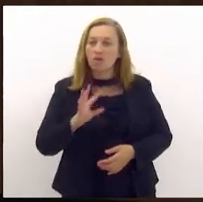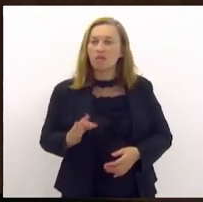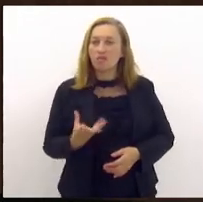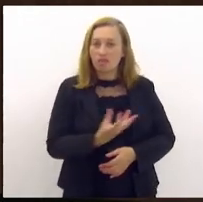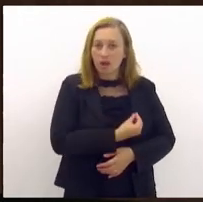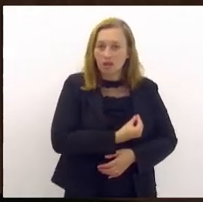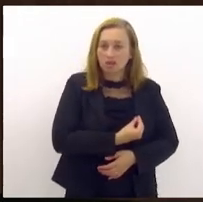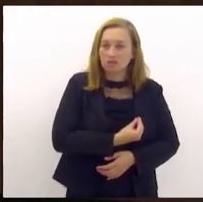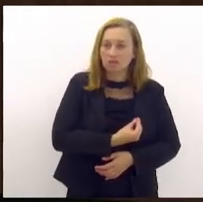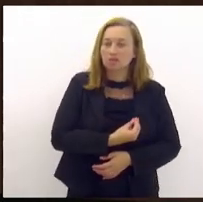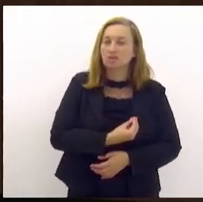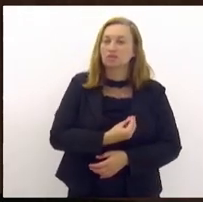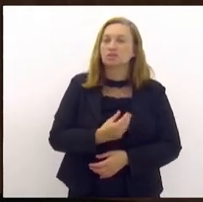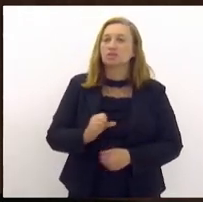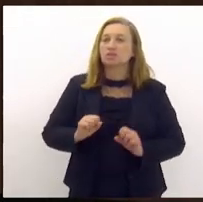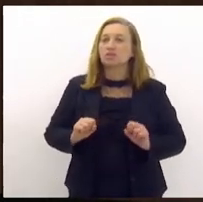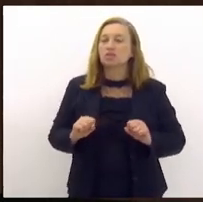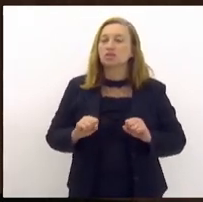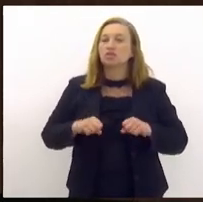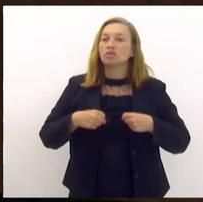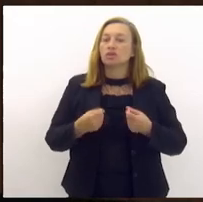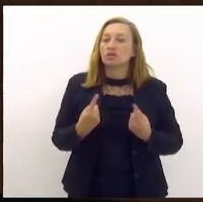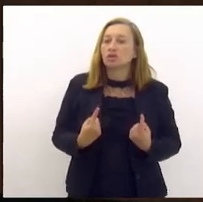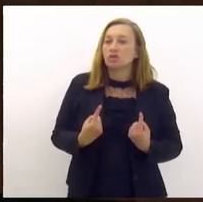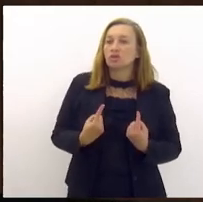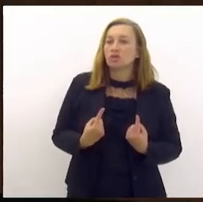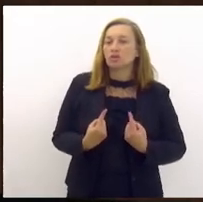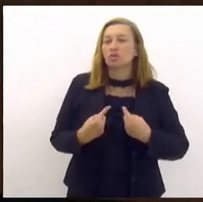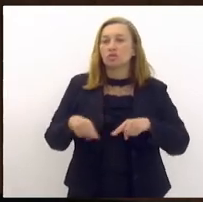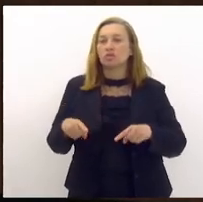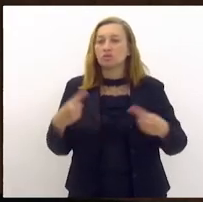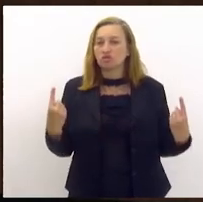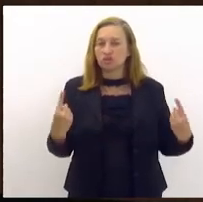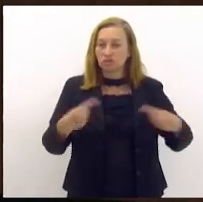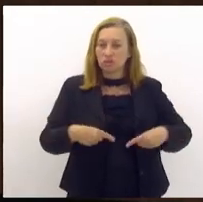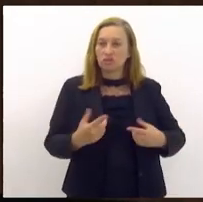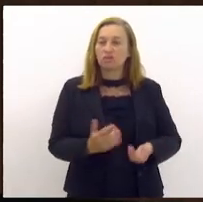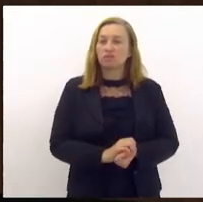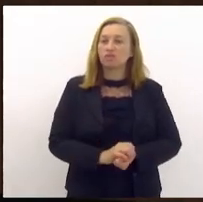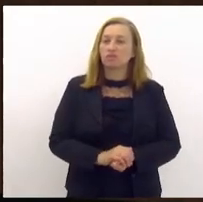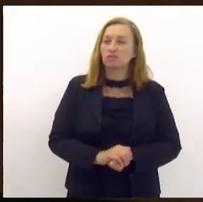transexual que enfrentou os desafios de fazer a sua transição